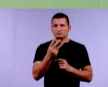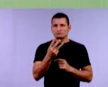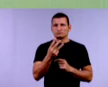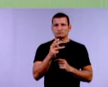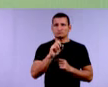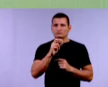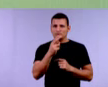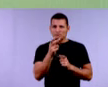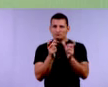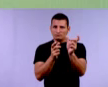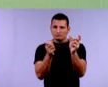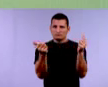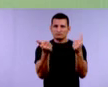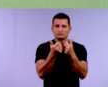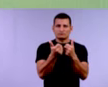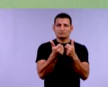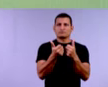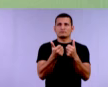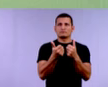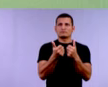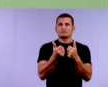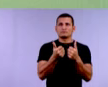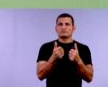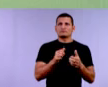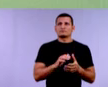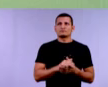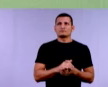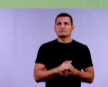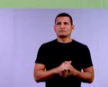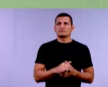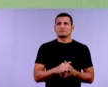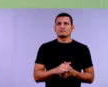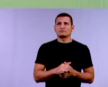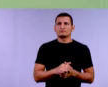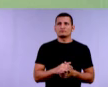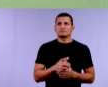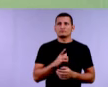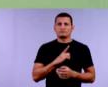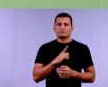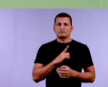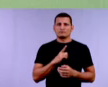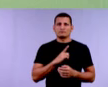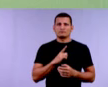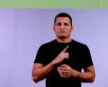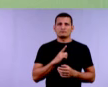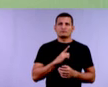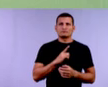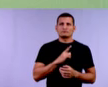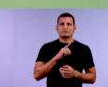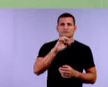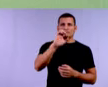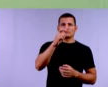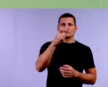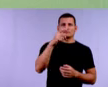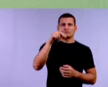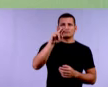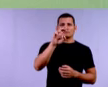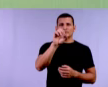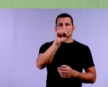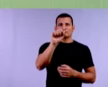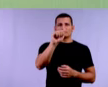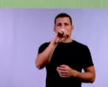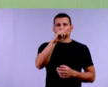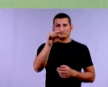está mais próximo. Quando nós tivermos, pessoal, a expressão um e outro, observem aqui. Quando eu